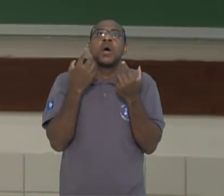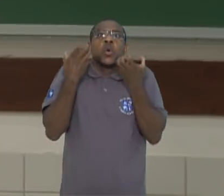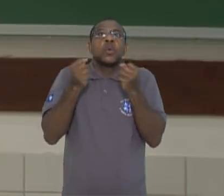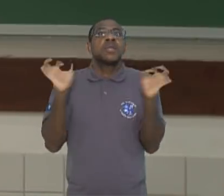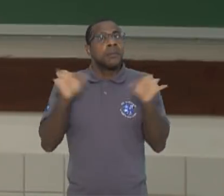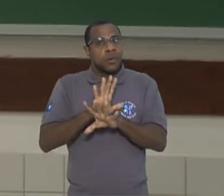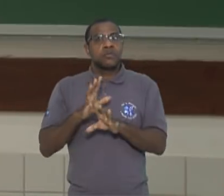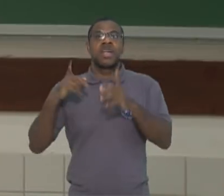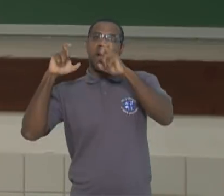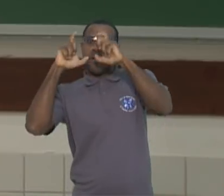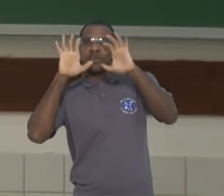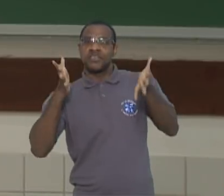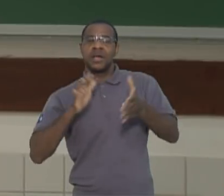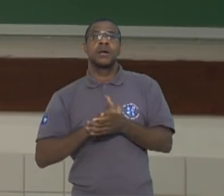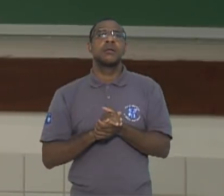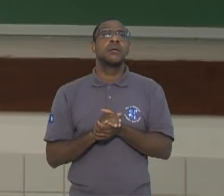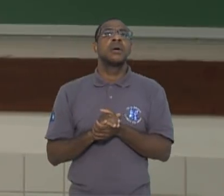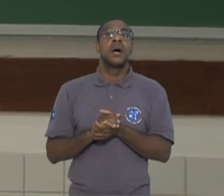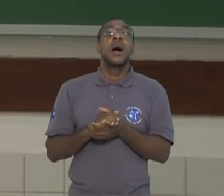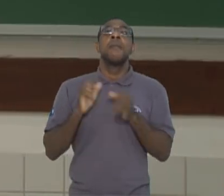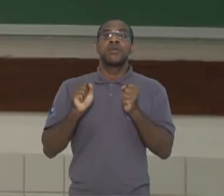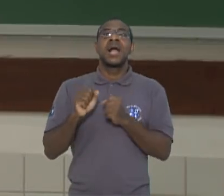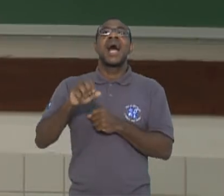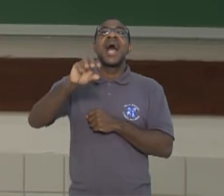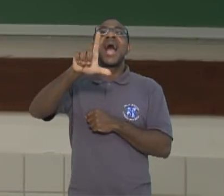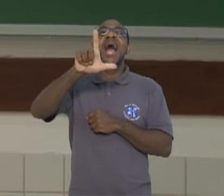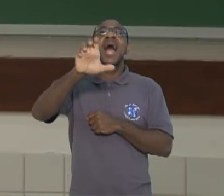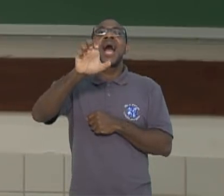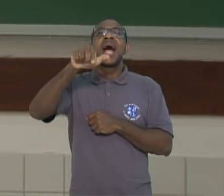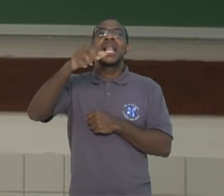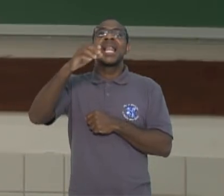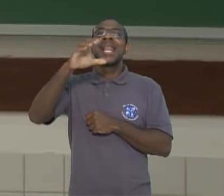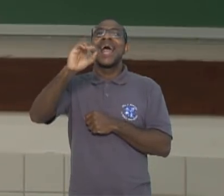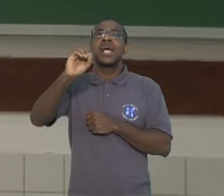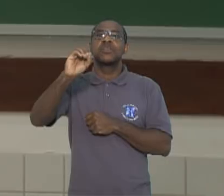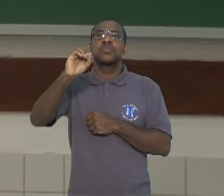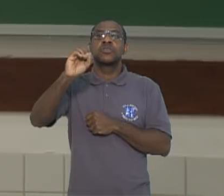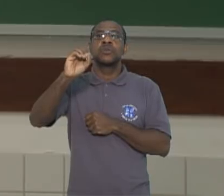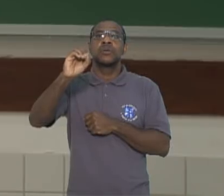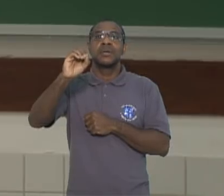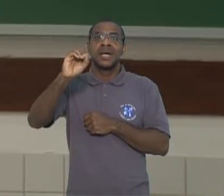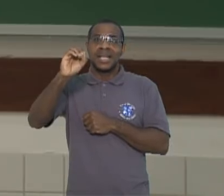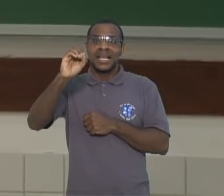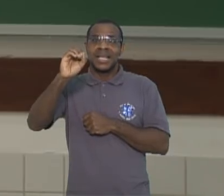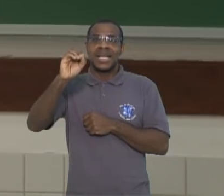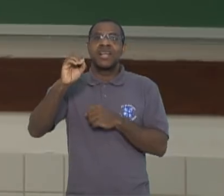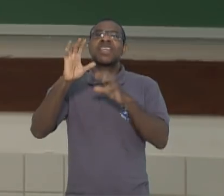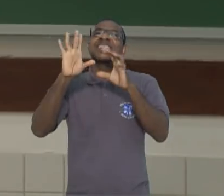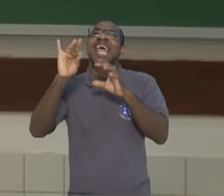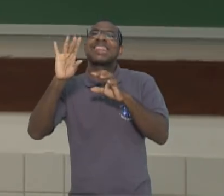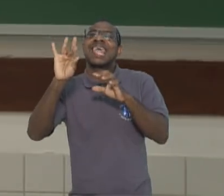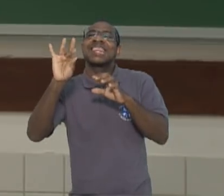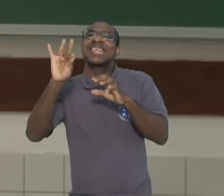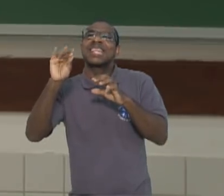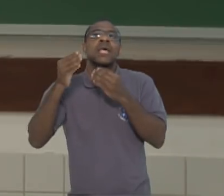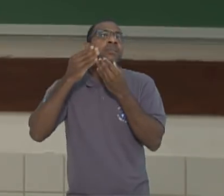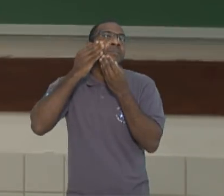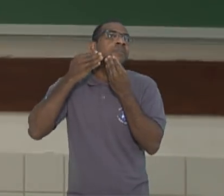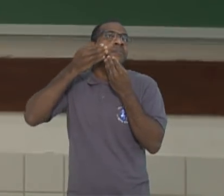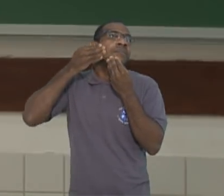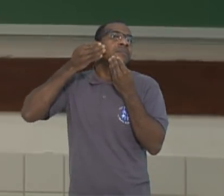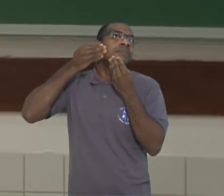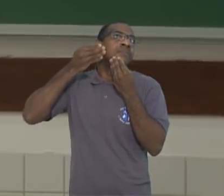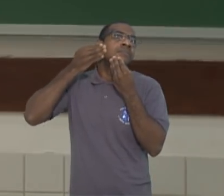para retirar, você pode usar lenço umedecido, bem de levezinho, vai passando na pele. Nunca esfregue a pele,